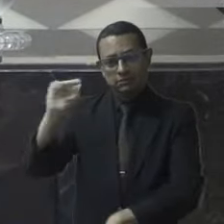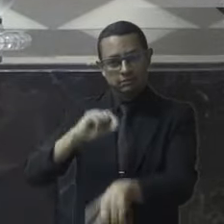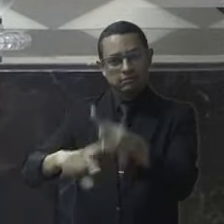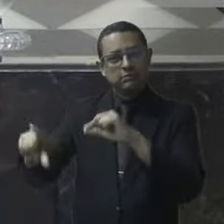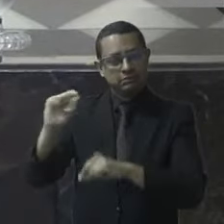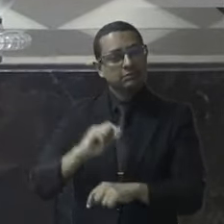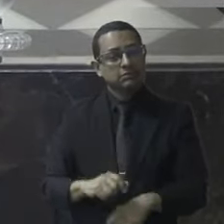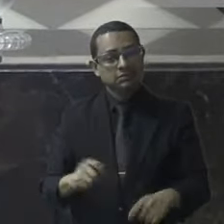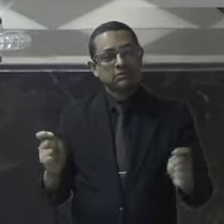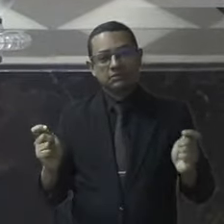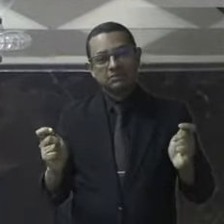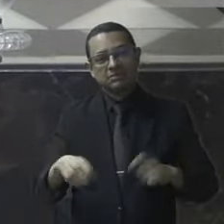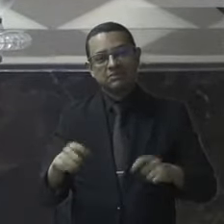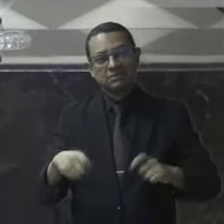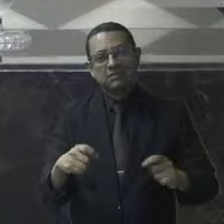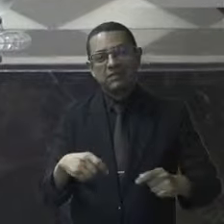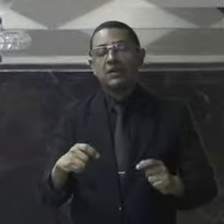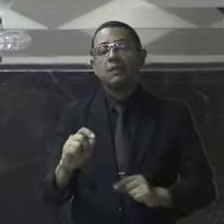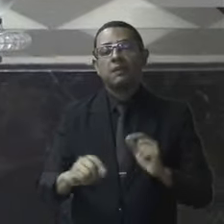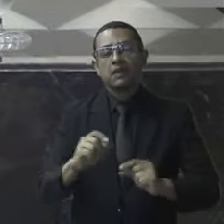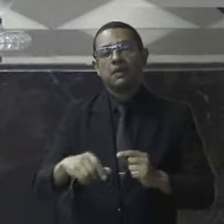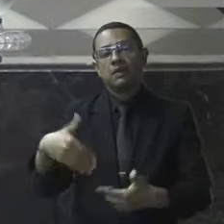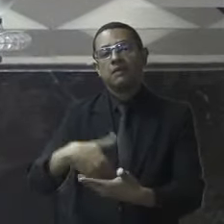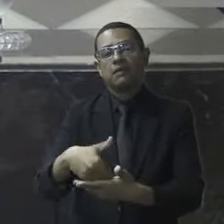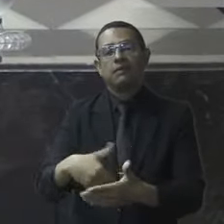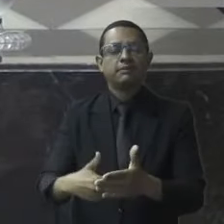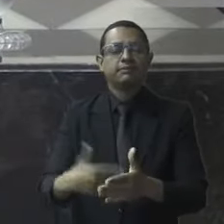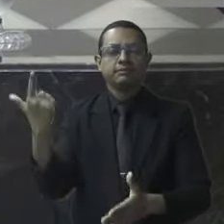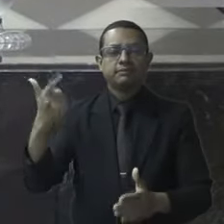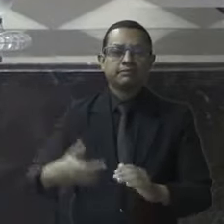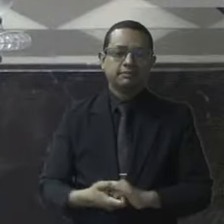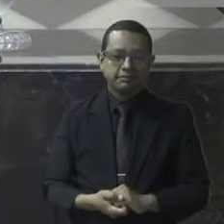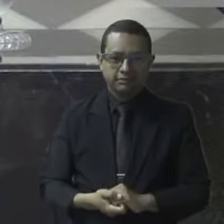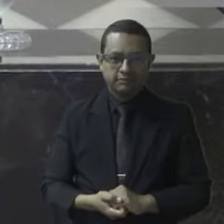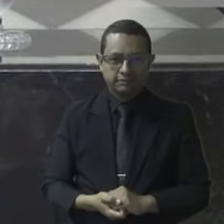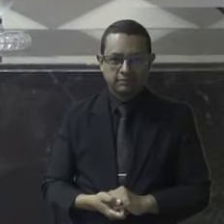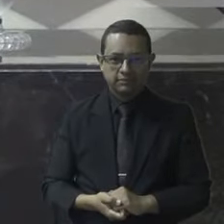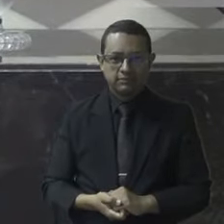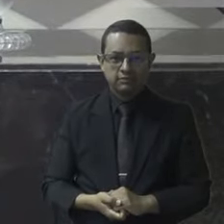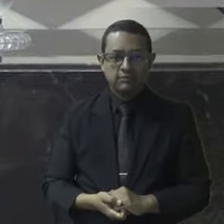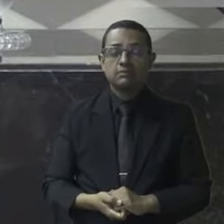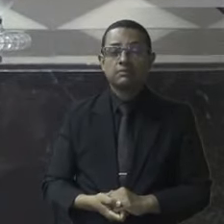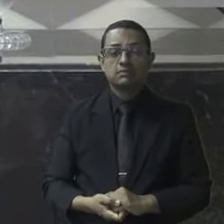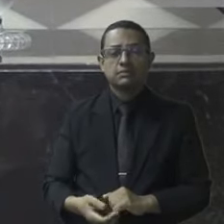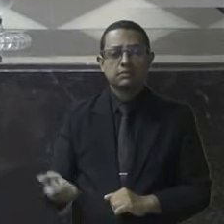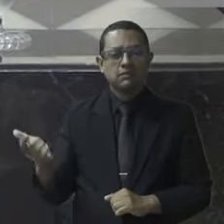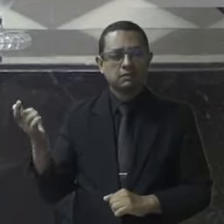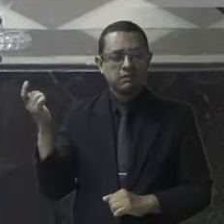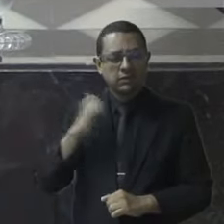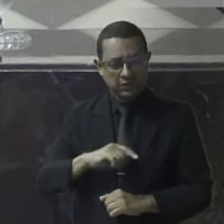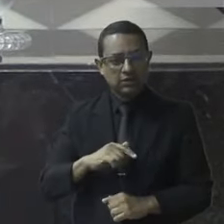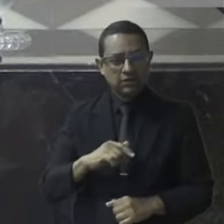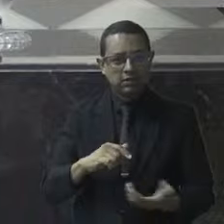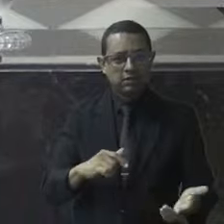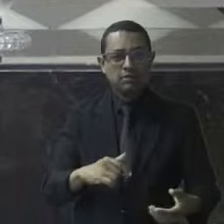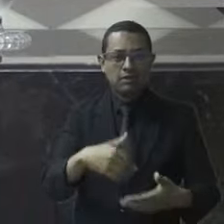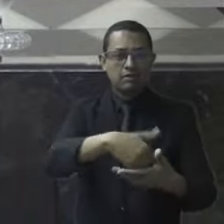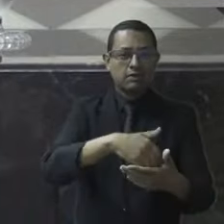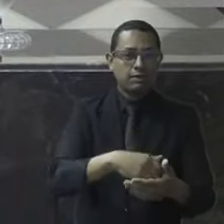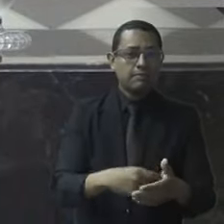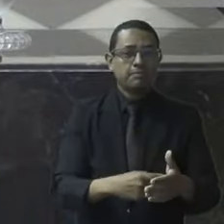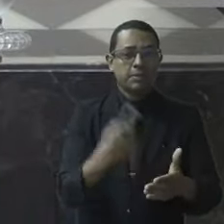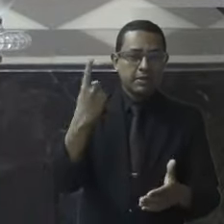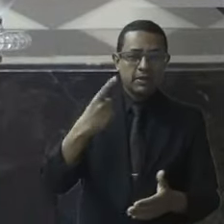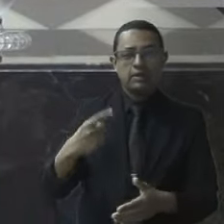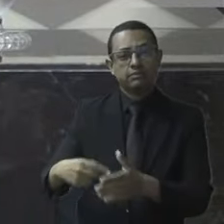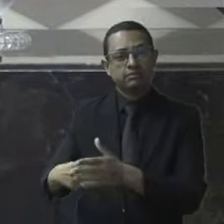possibilita a realização de segundo turno. Para alcançar o êxito nas eleições, tanto no primeiro turno quanto no